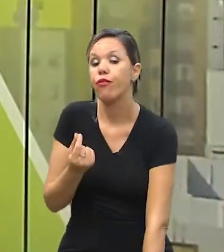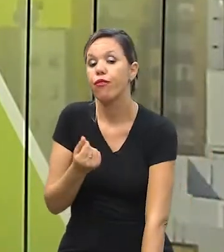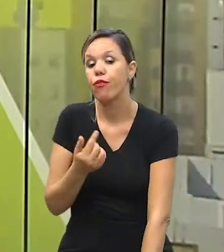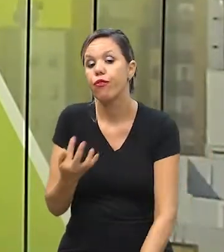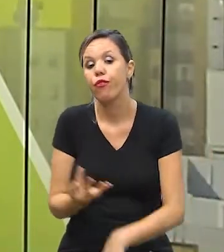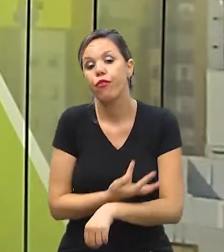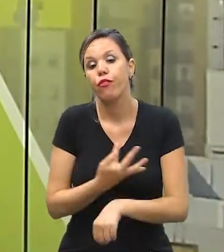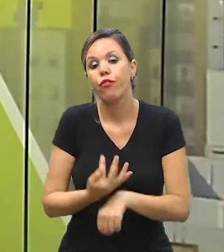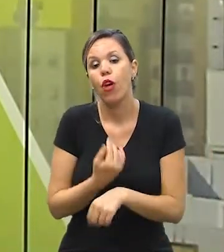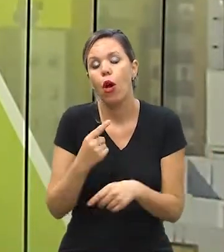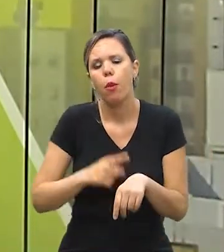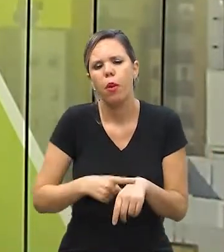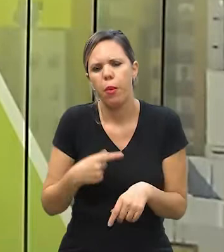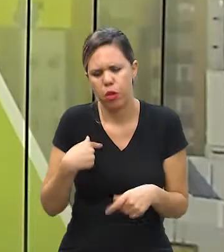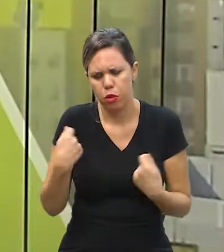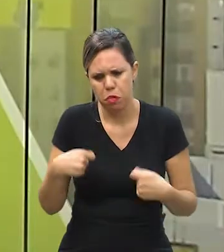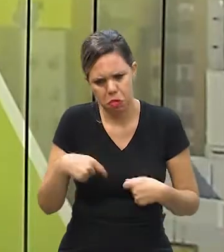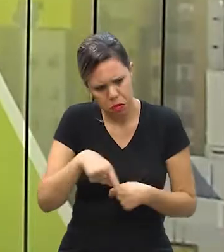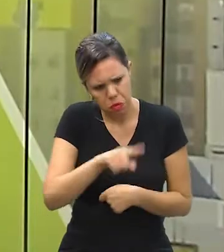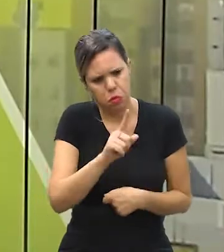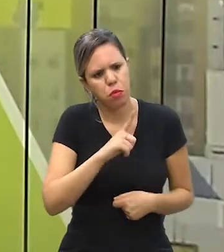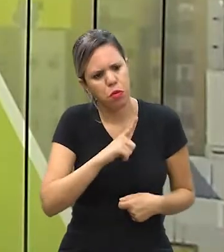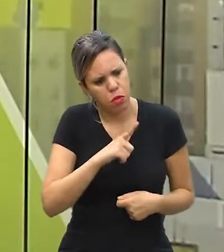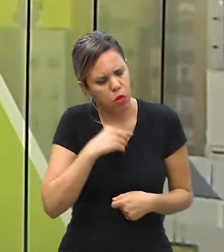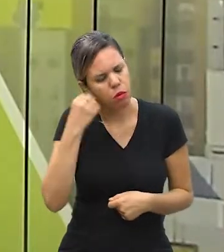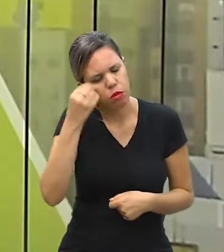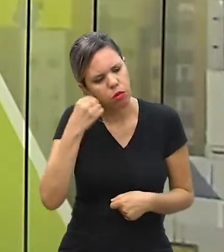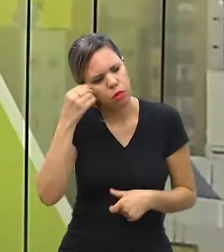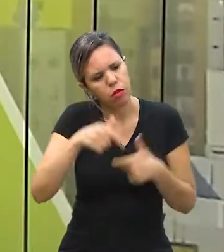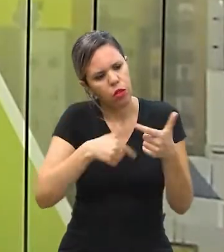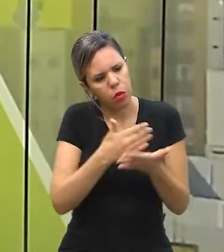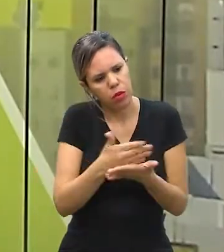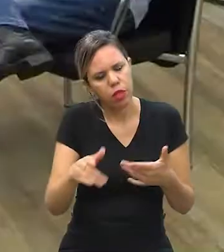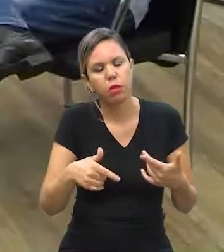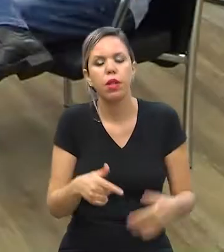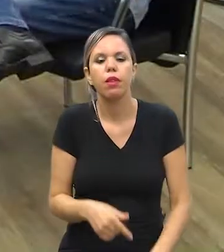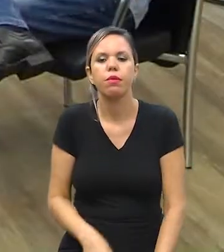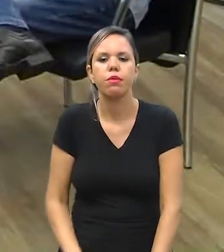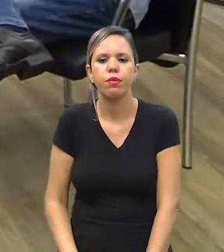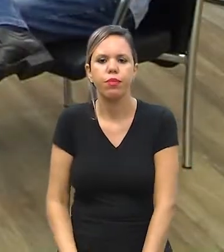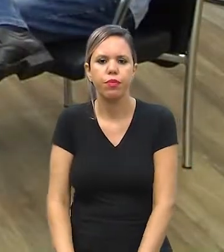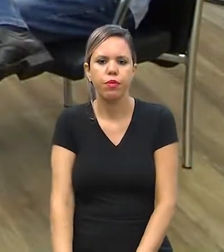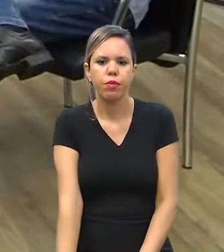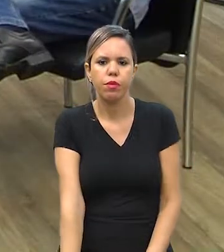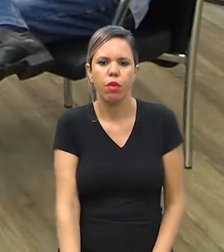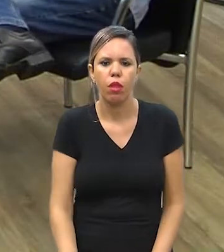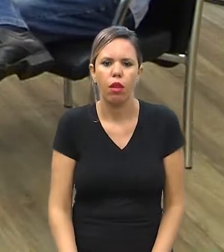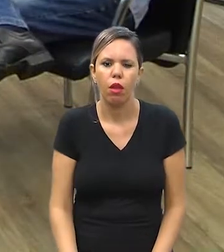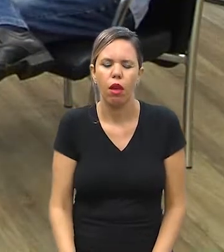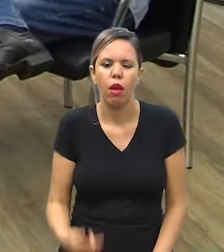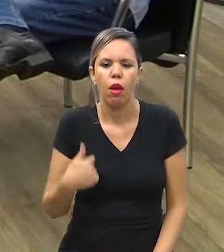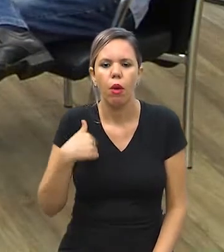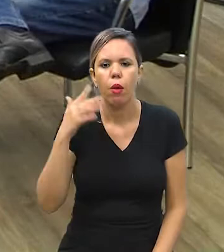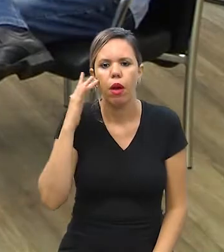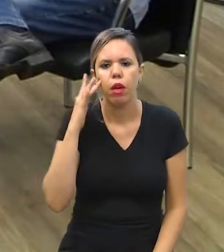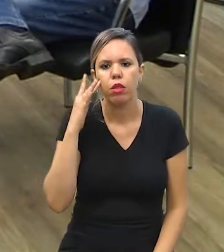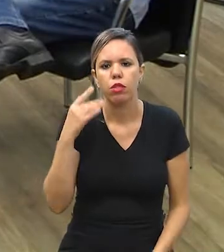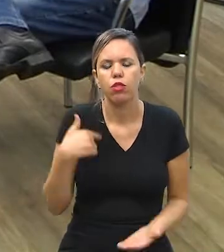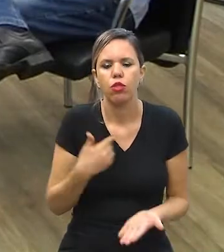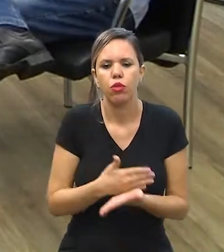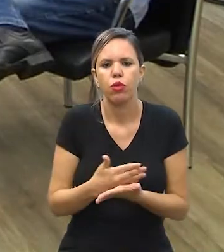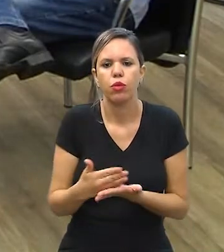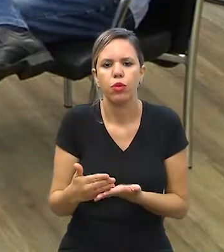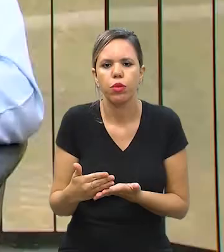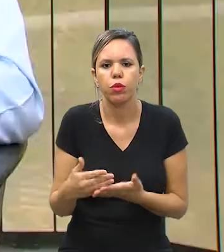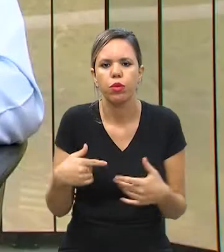financeira? Ou chegou em um momento que você fala, não, eu preciso ter essa experiência, eu quero começar a trabalhar? Olha, eu acho assim, ó, eu